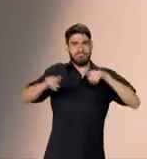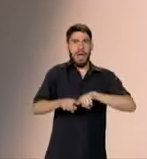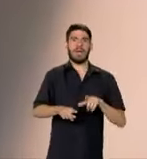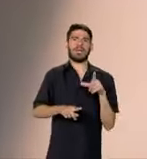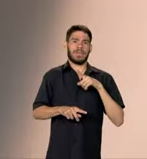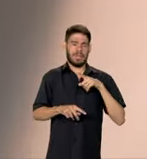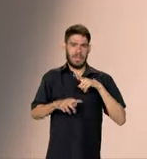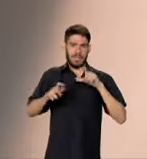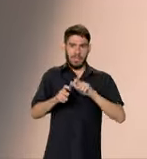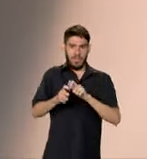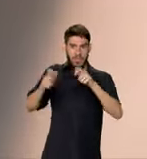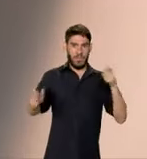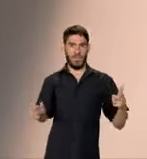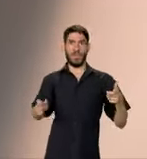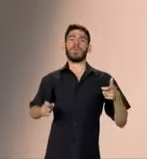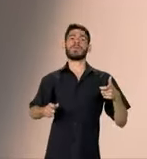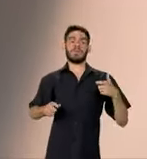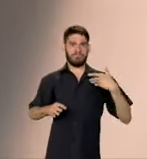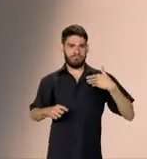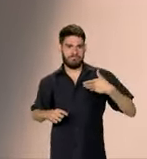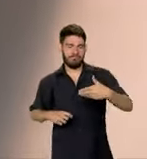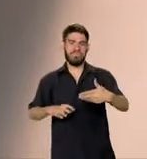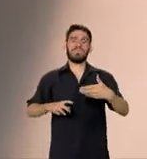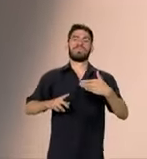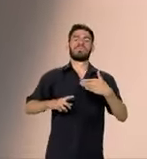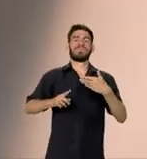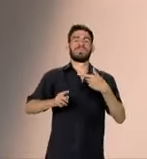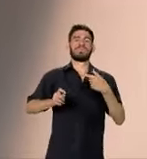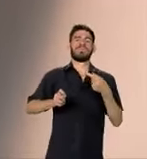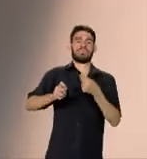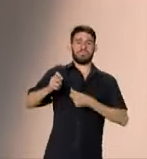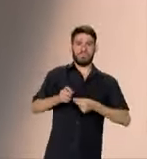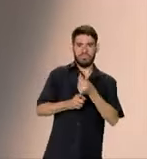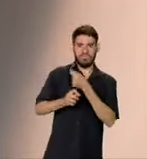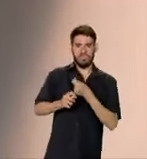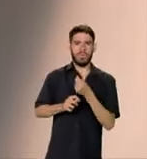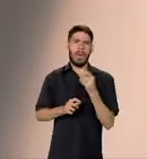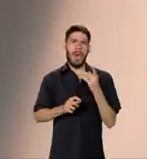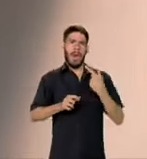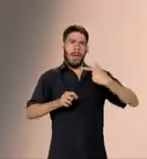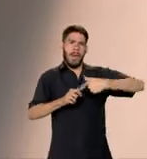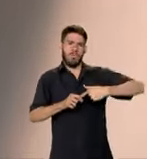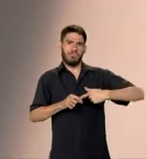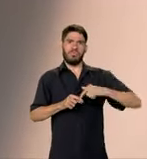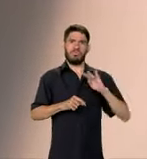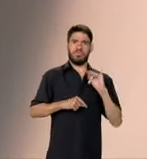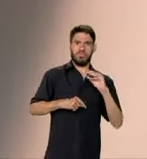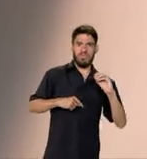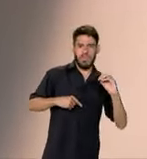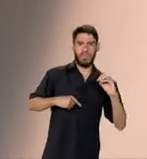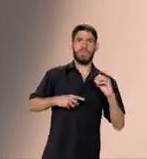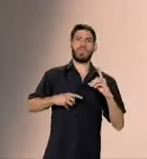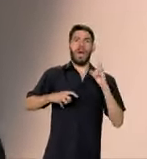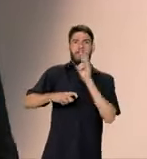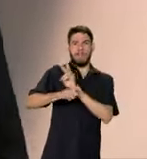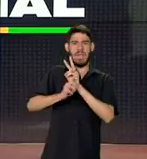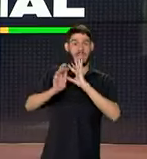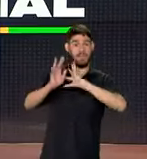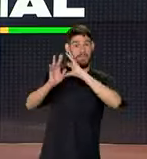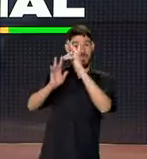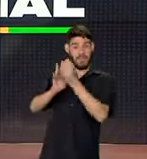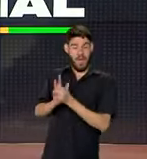devem se ampliar a partir de agora, como comércio, biocombustíveis e a preservação da Amazônia.